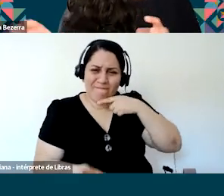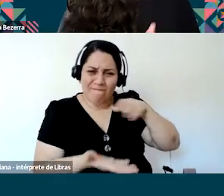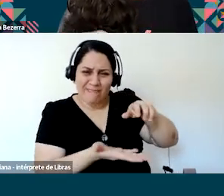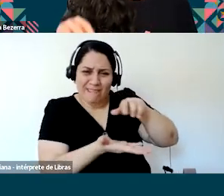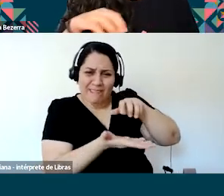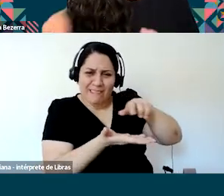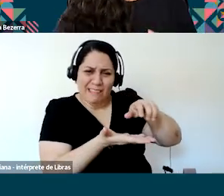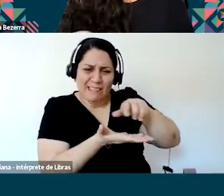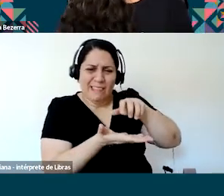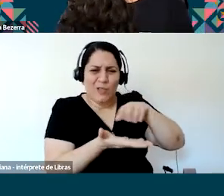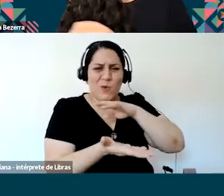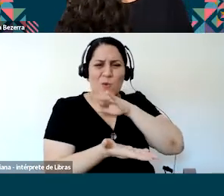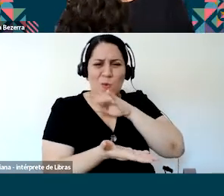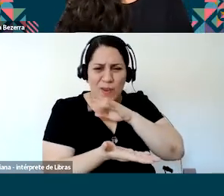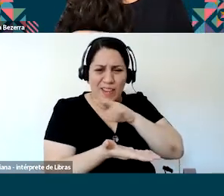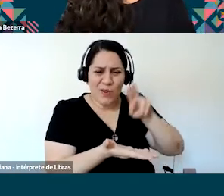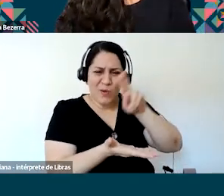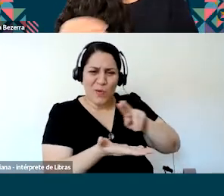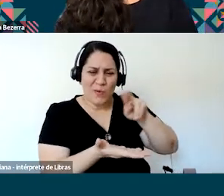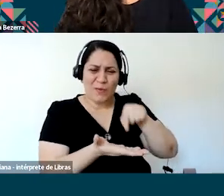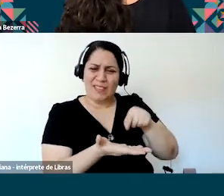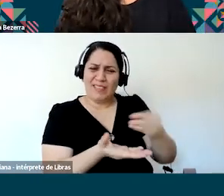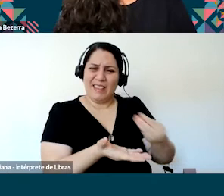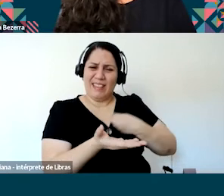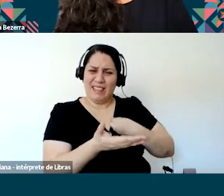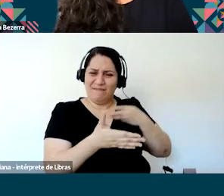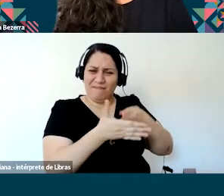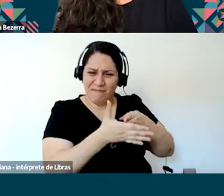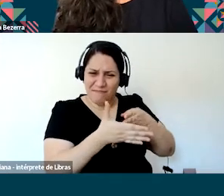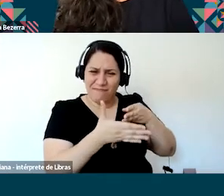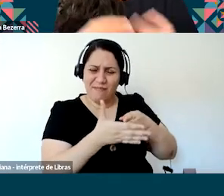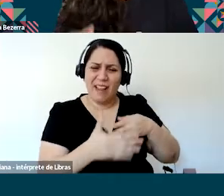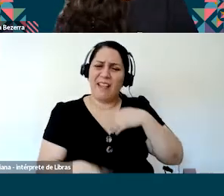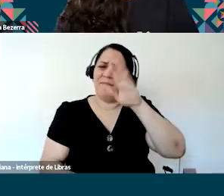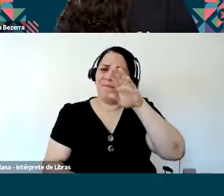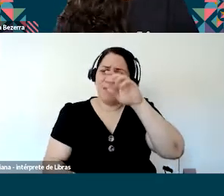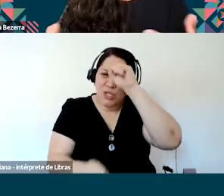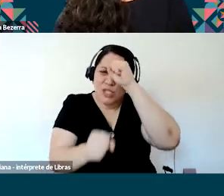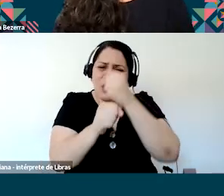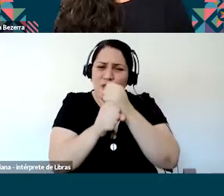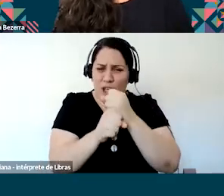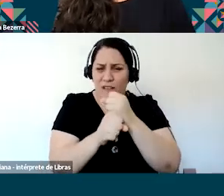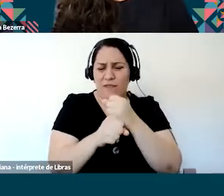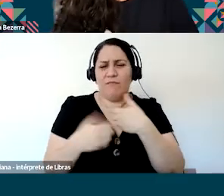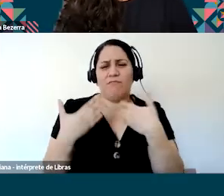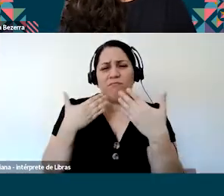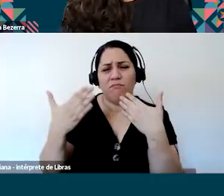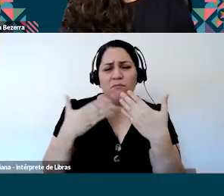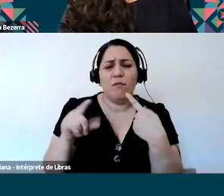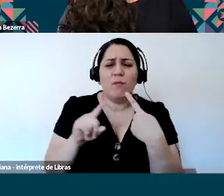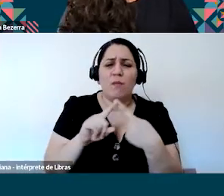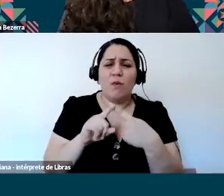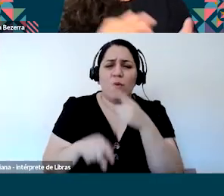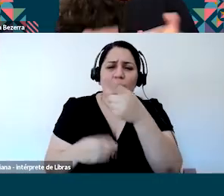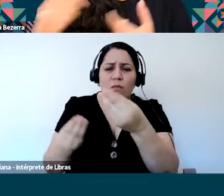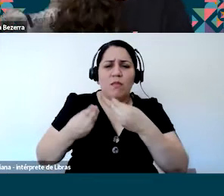consegue segurar, não consegue mexer, então para você fica muito difícil utilizar aquele mouse. E aí você questionou o teu chefe, por que